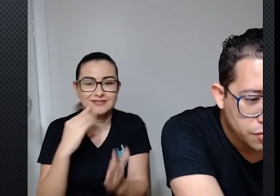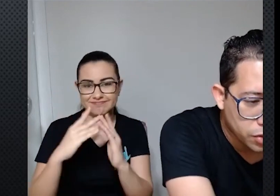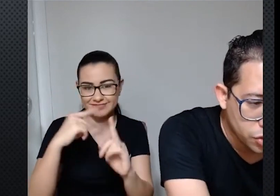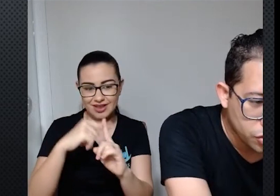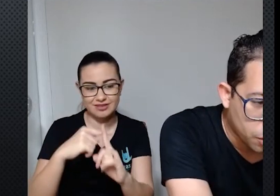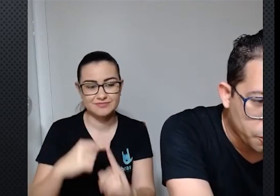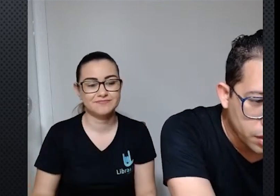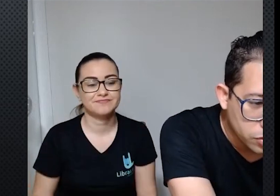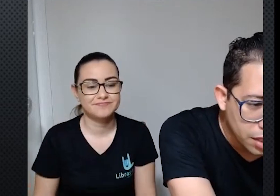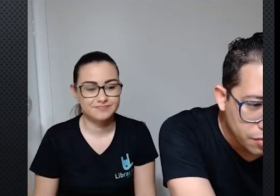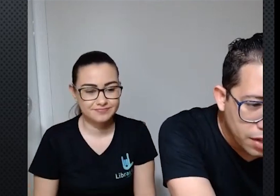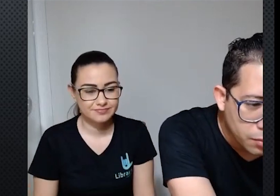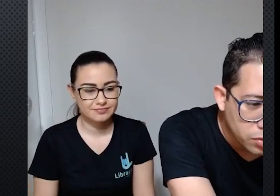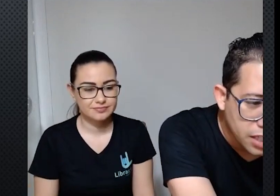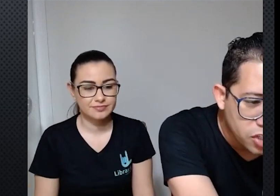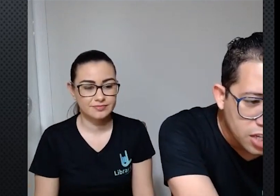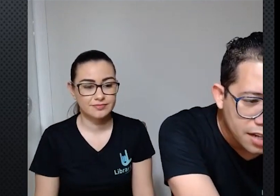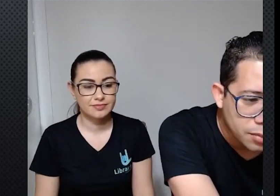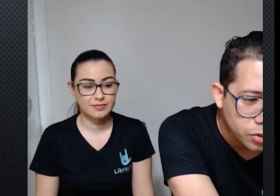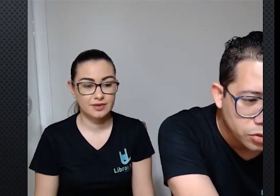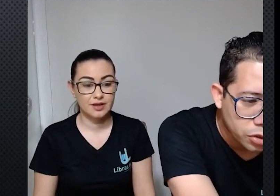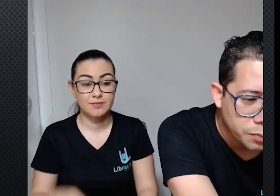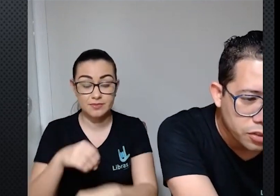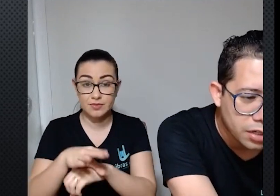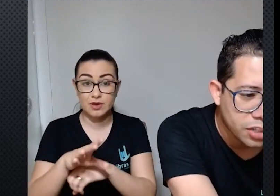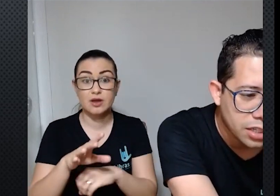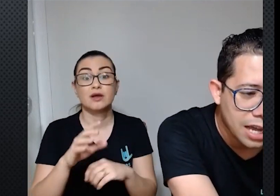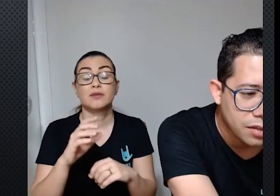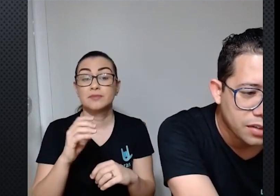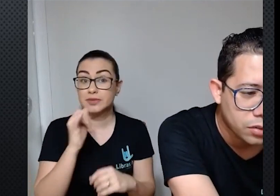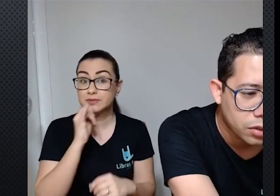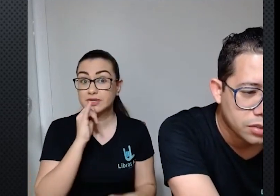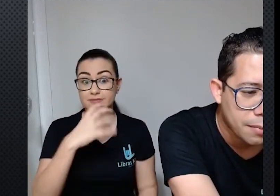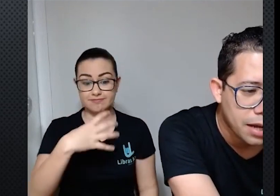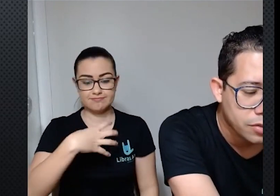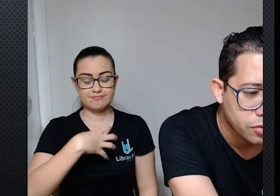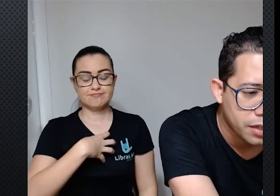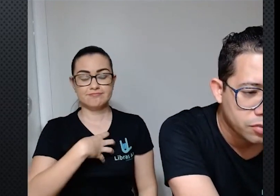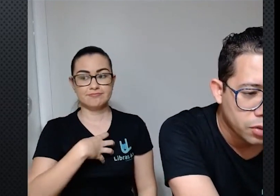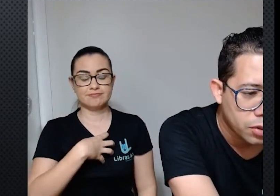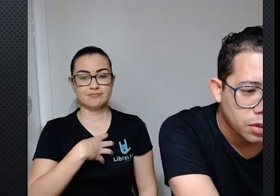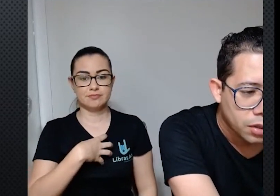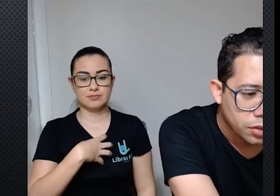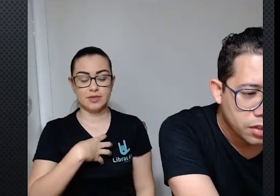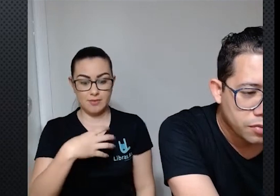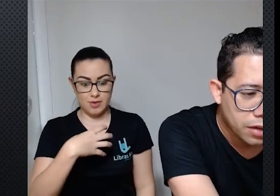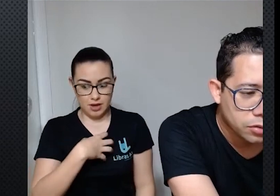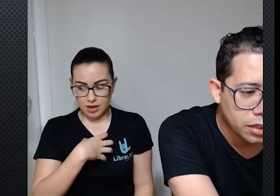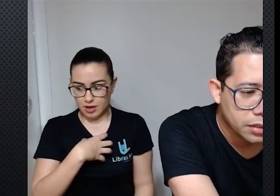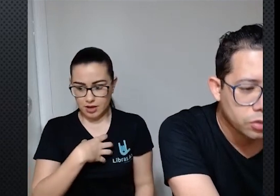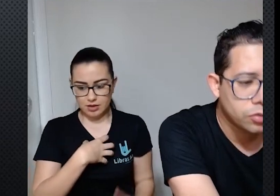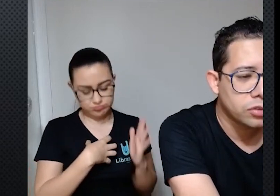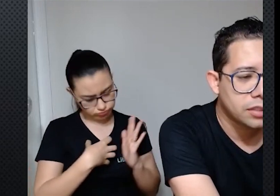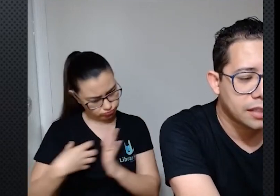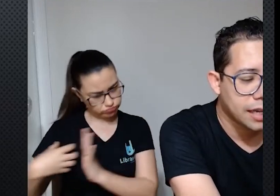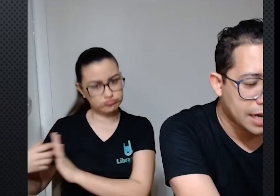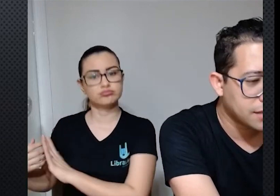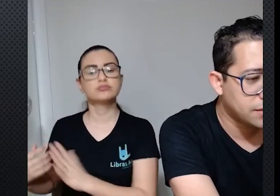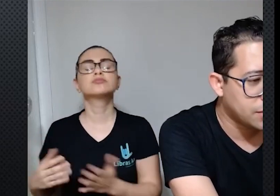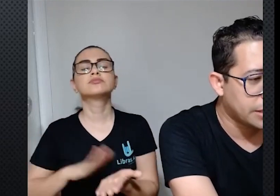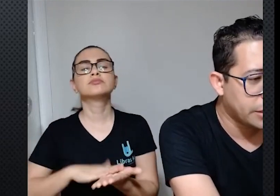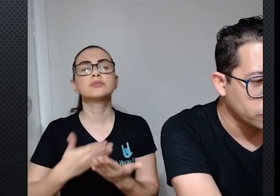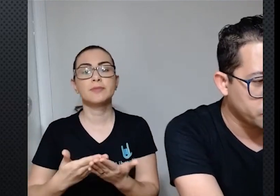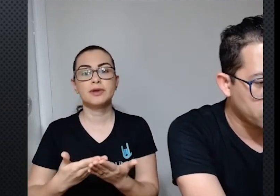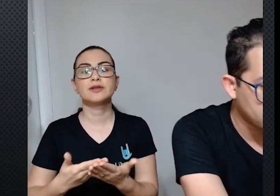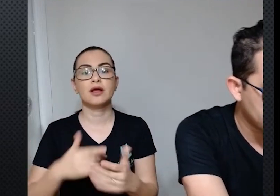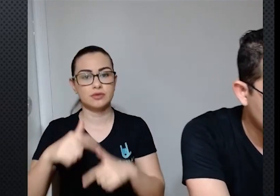O Genivaldo disse, ó, por isso devemos deixar as emoções particulares de lado e fazer nosso trabalho. Isso mesmo. Genivaldo, glória a Deus. Dulce